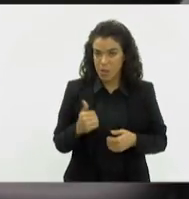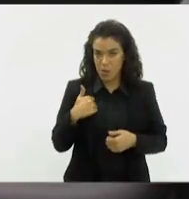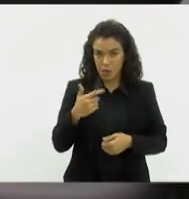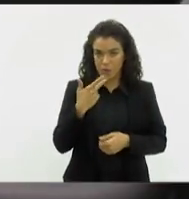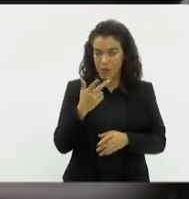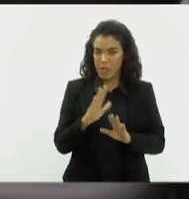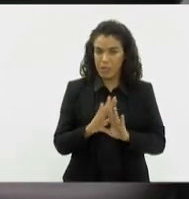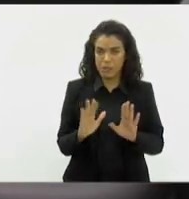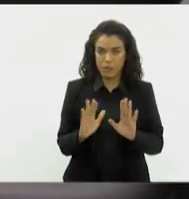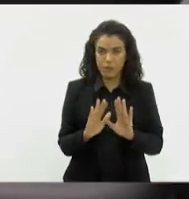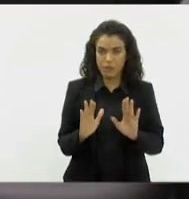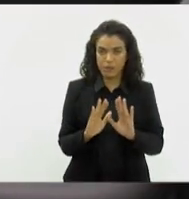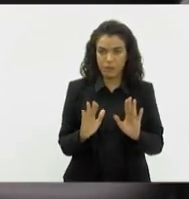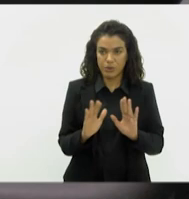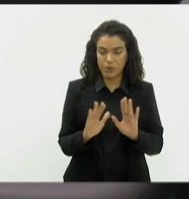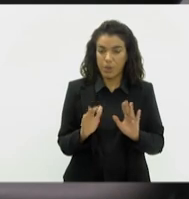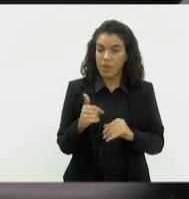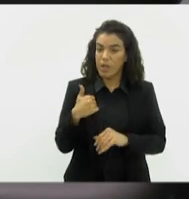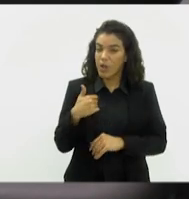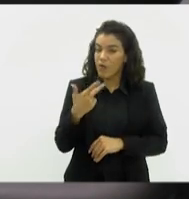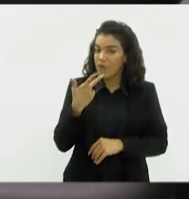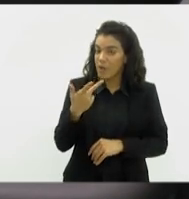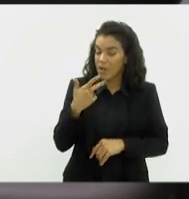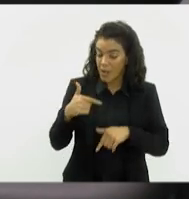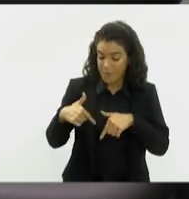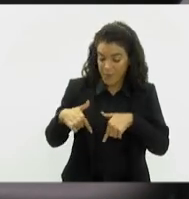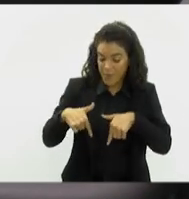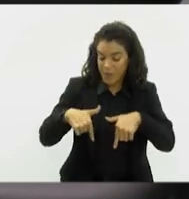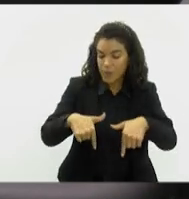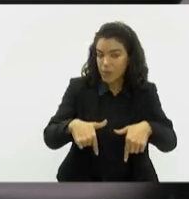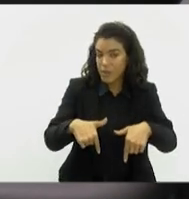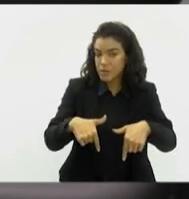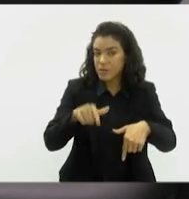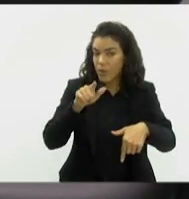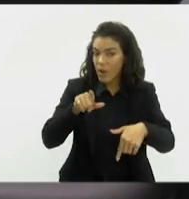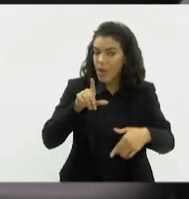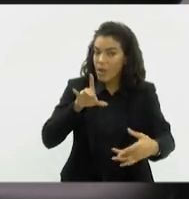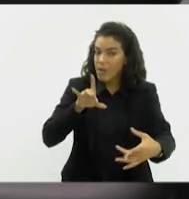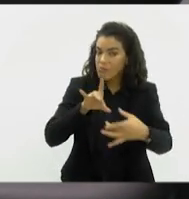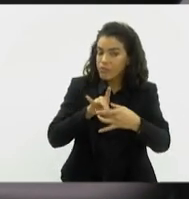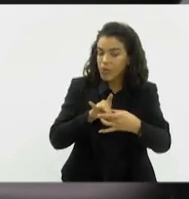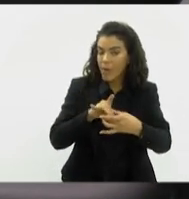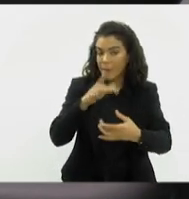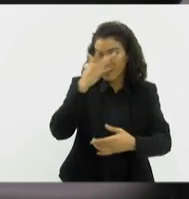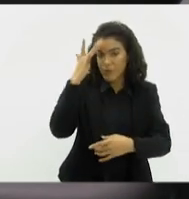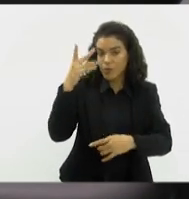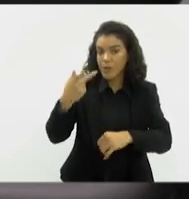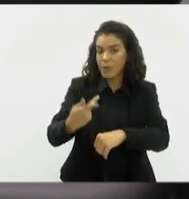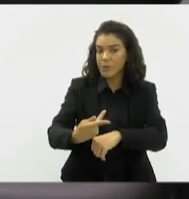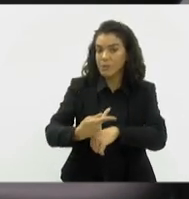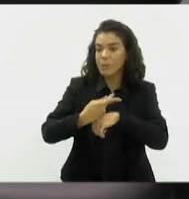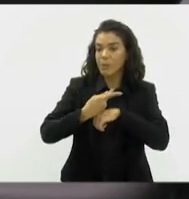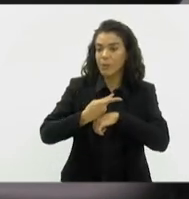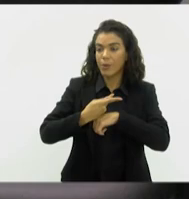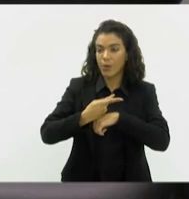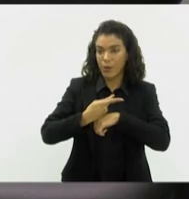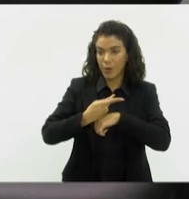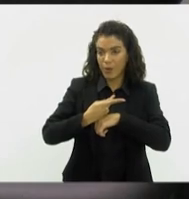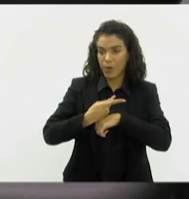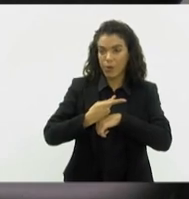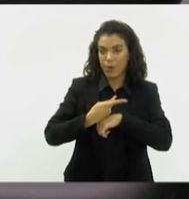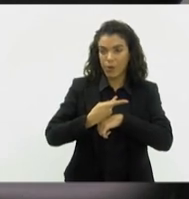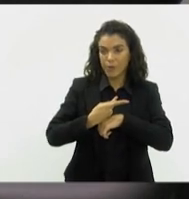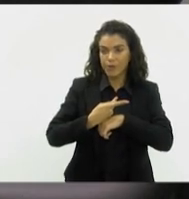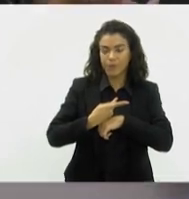isso, Vossa Excelência. Eu disse que a minha atuação se pauta nas pessoas que vêm a me procurar em busca dos seus